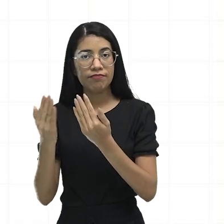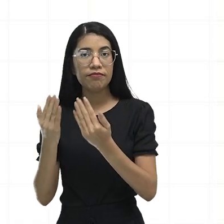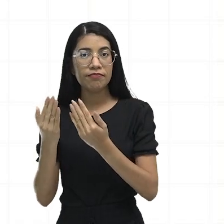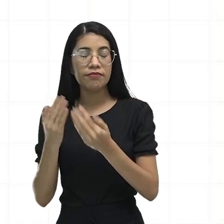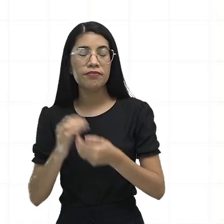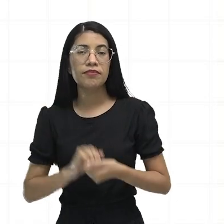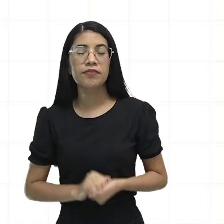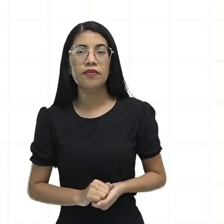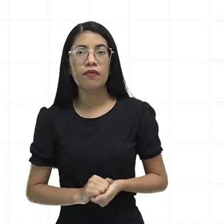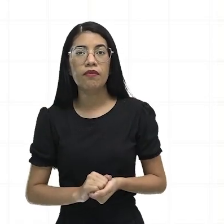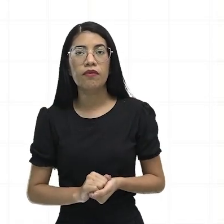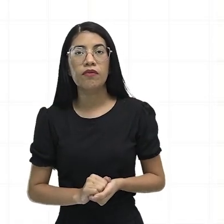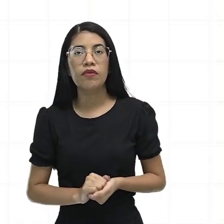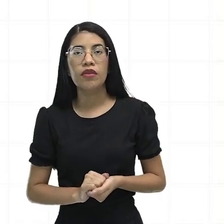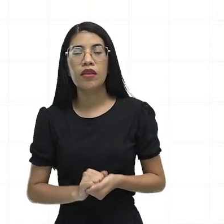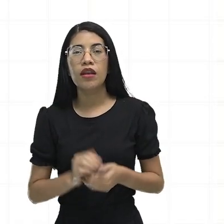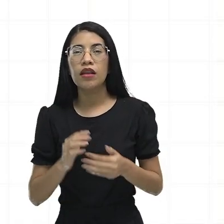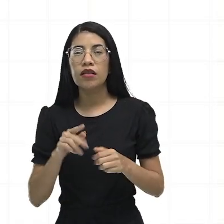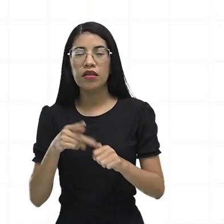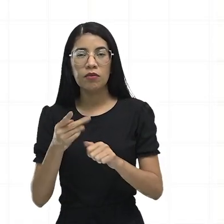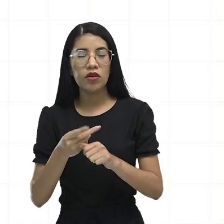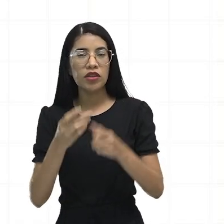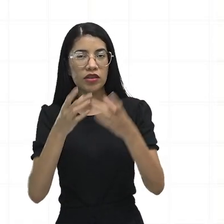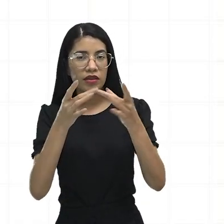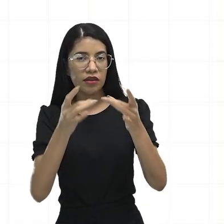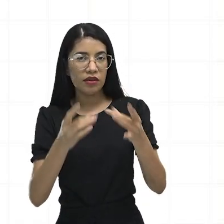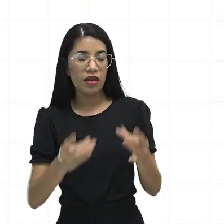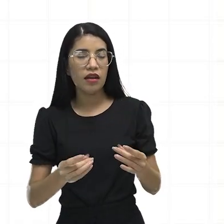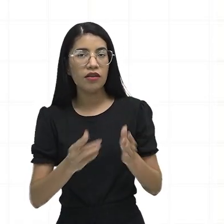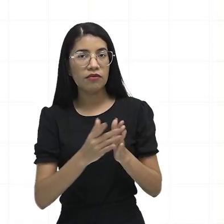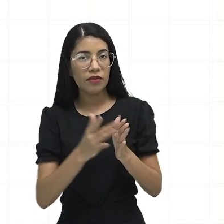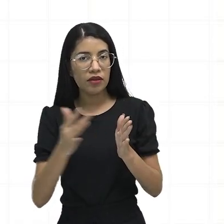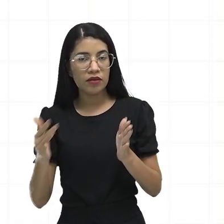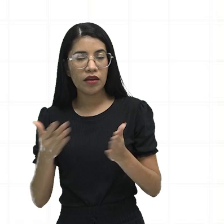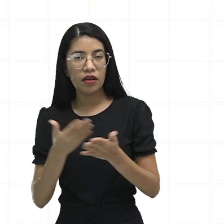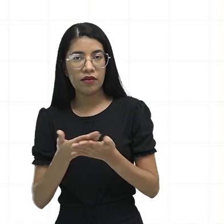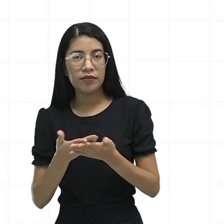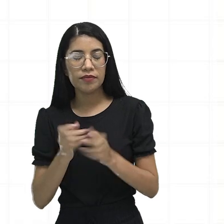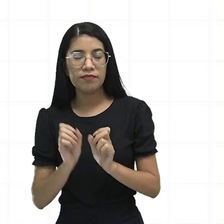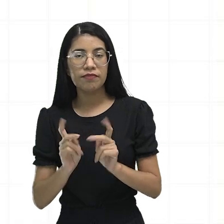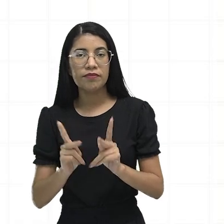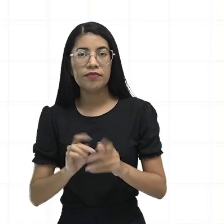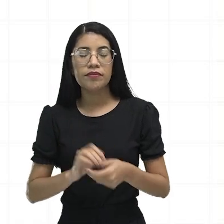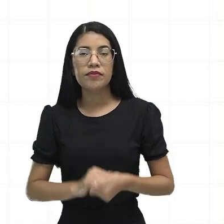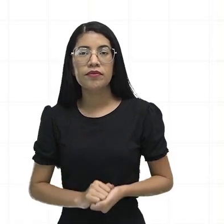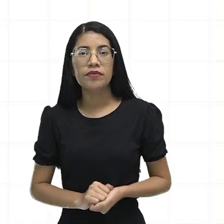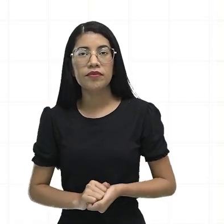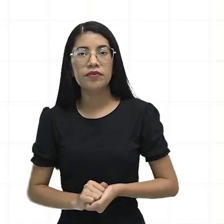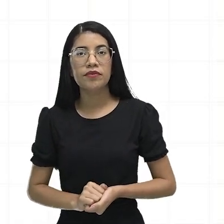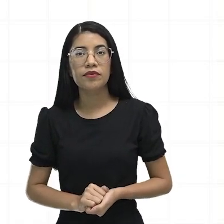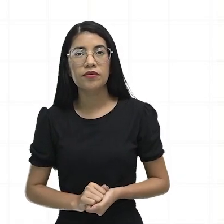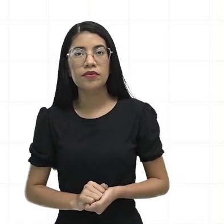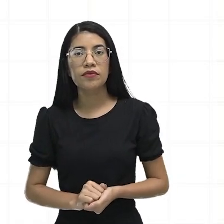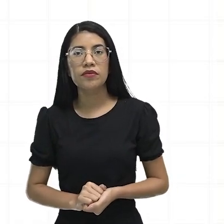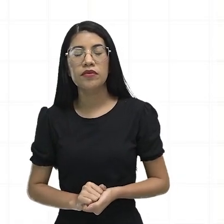grandezas. Tá bom? Isso a gente vai ver ao longo da nossa aula logo mais. Muito